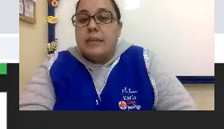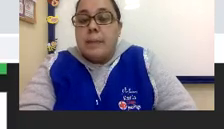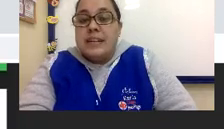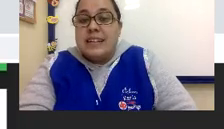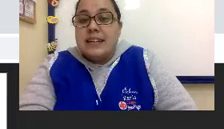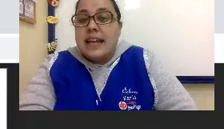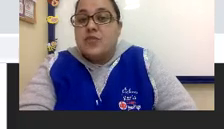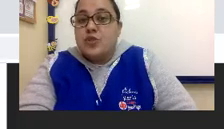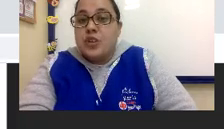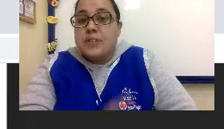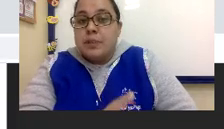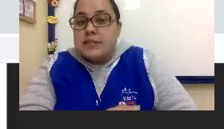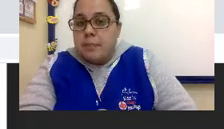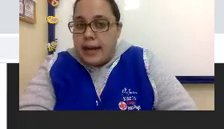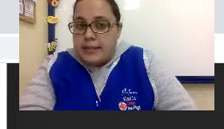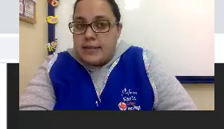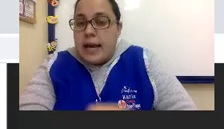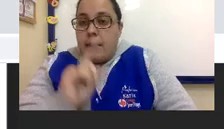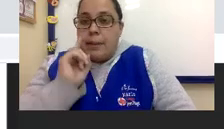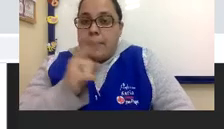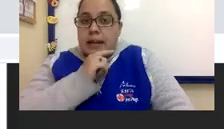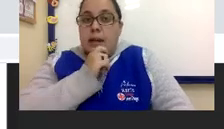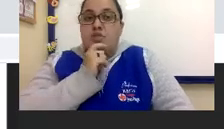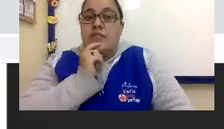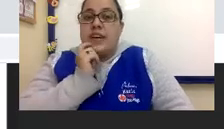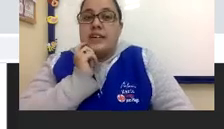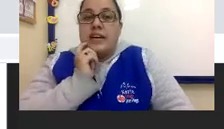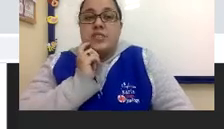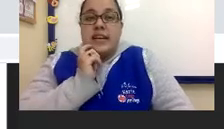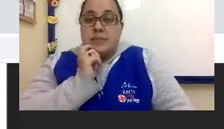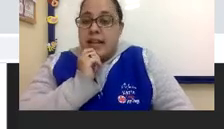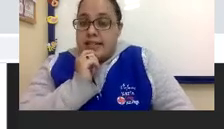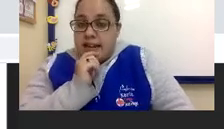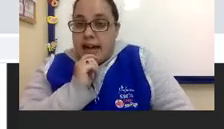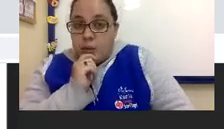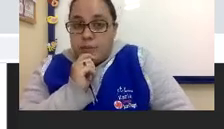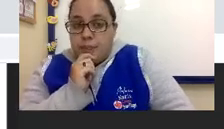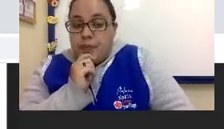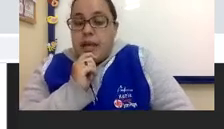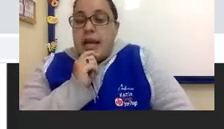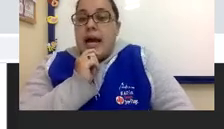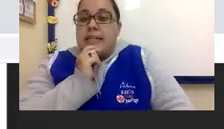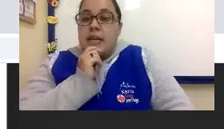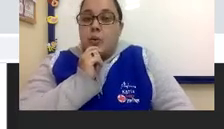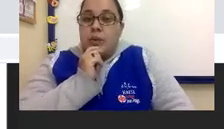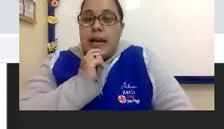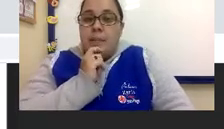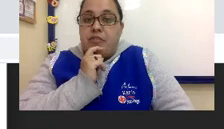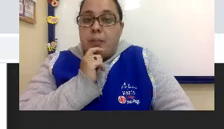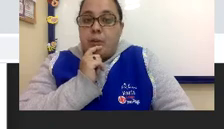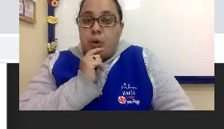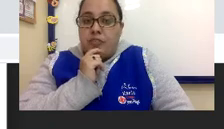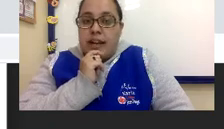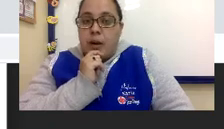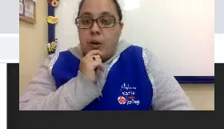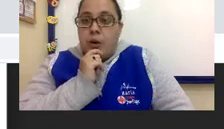porque ele apresenta 3 funções principais. A primeira é absorver os sais minerais e a água. A segunda é para